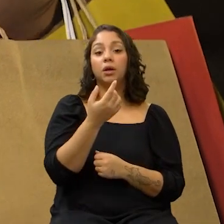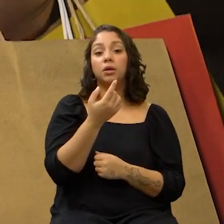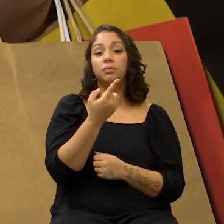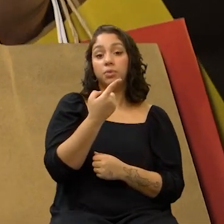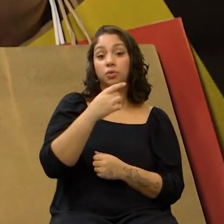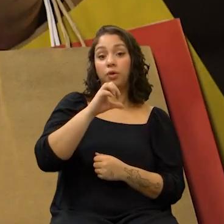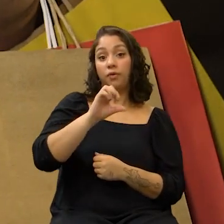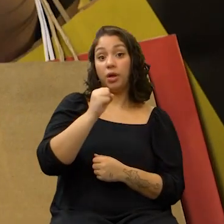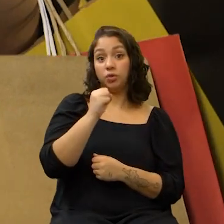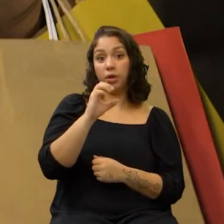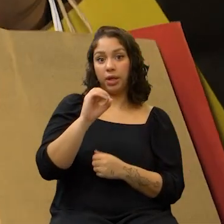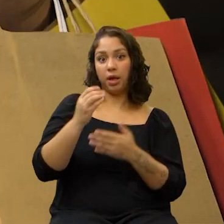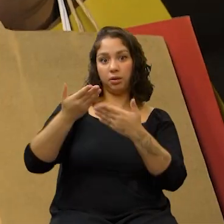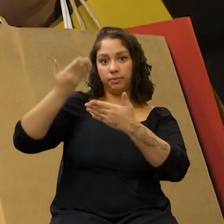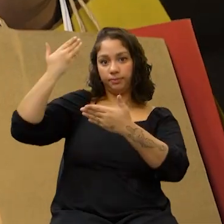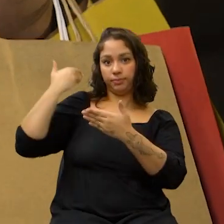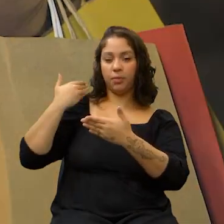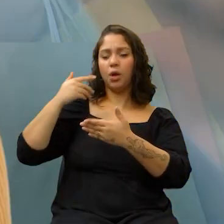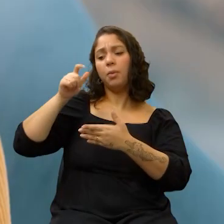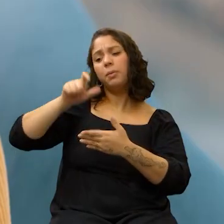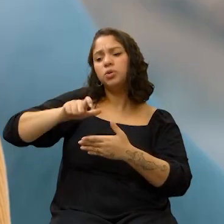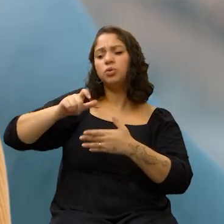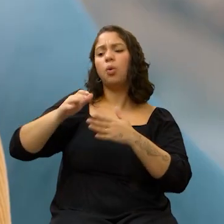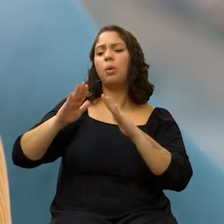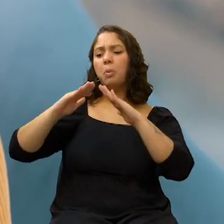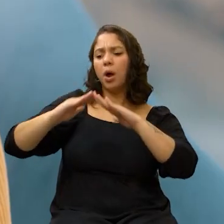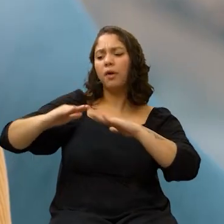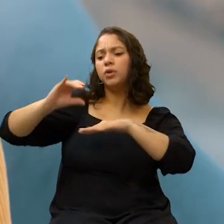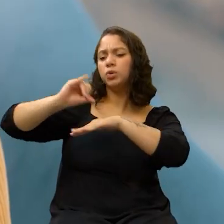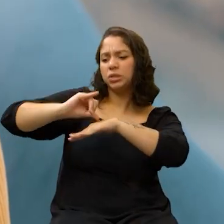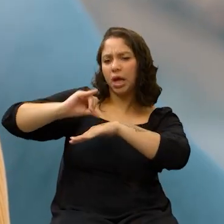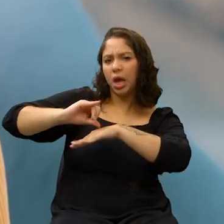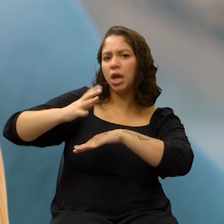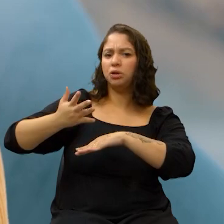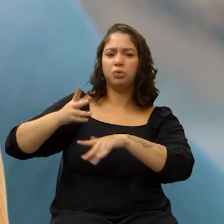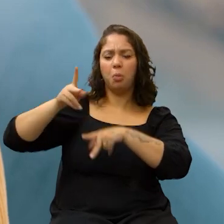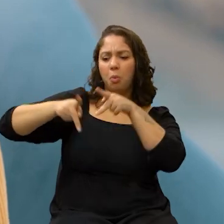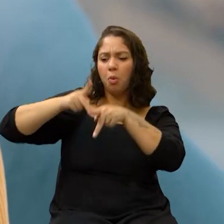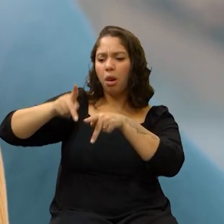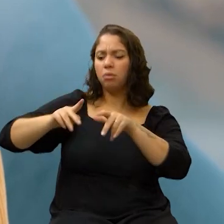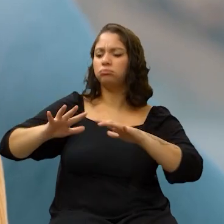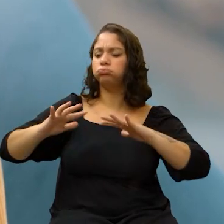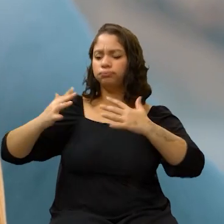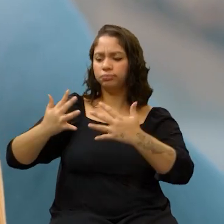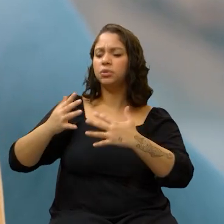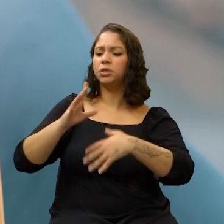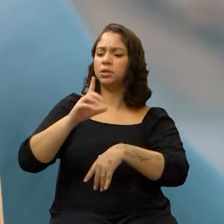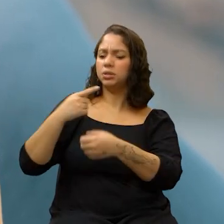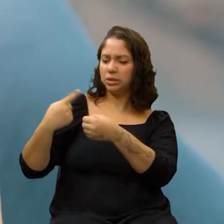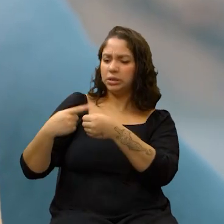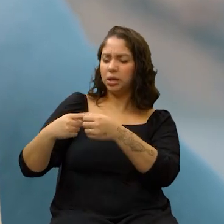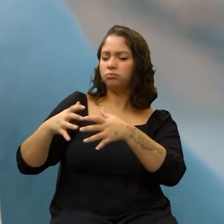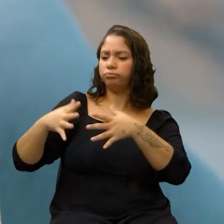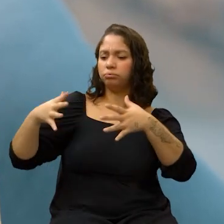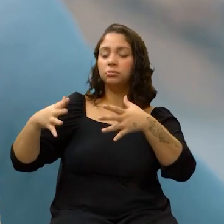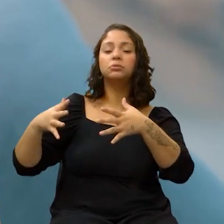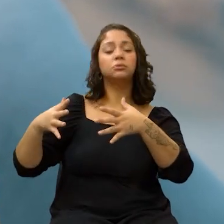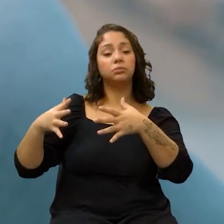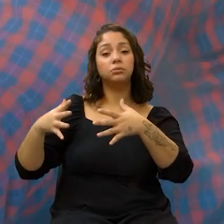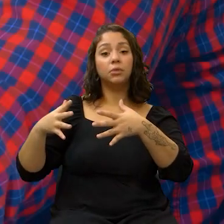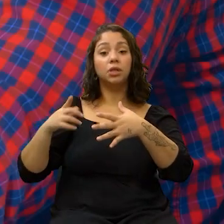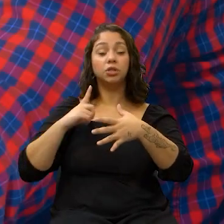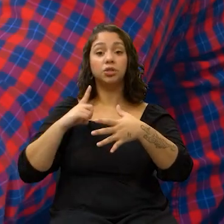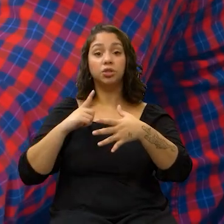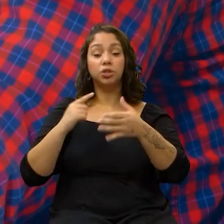de 1980, uma pessoa média que morasse num grande centro populacional, numa grande cidade, ela